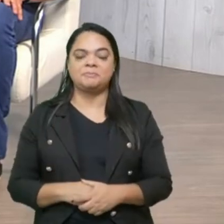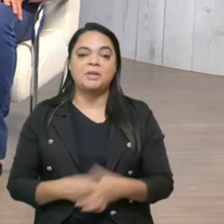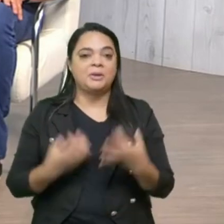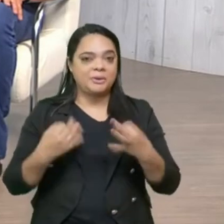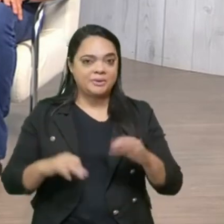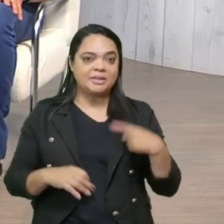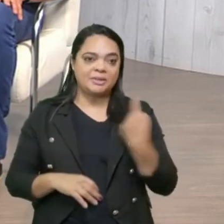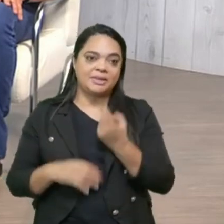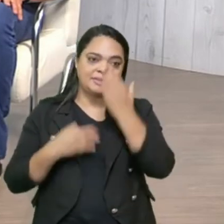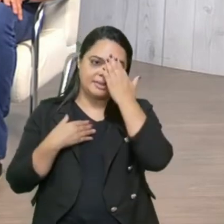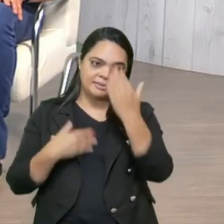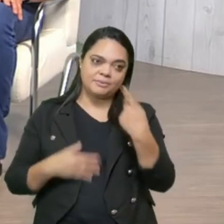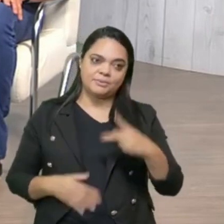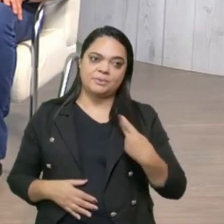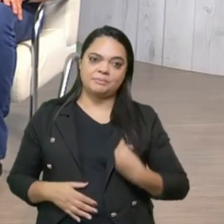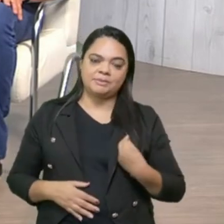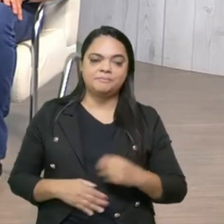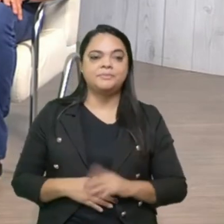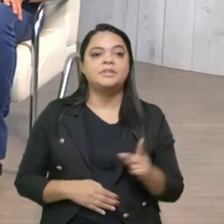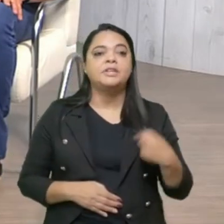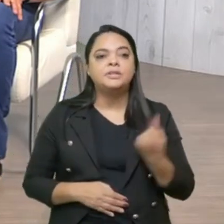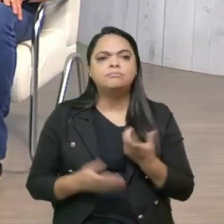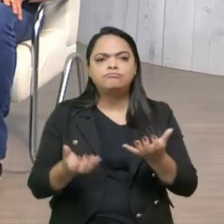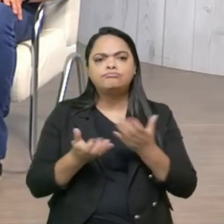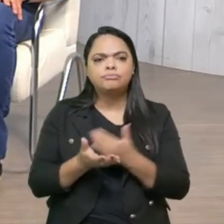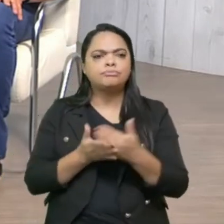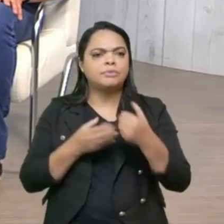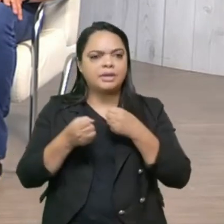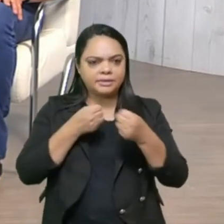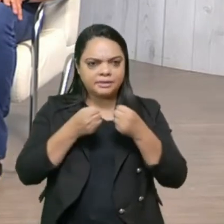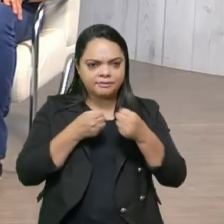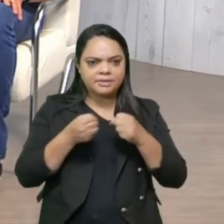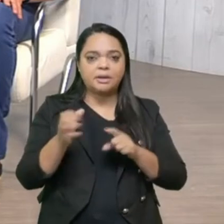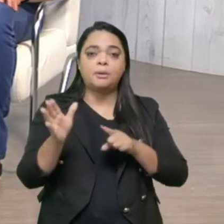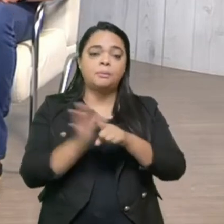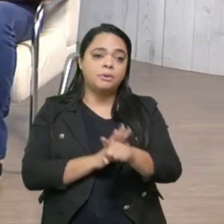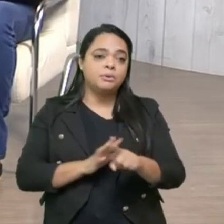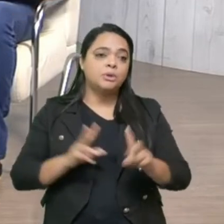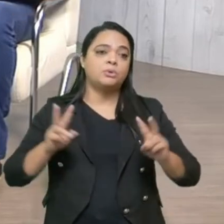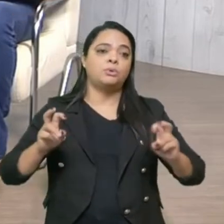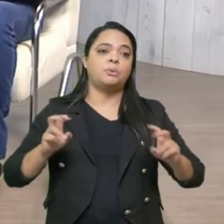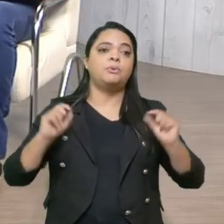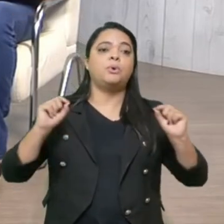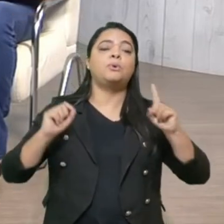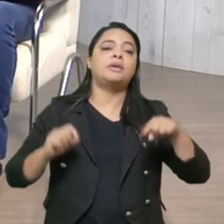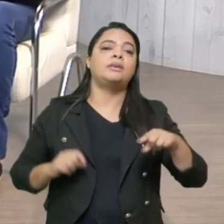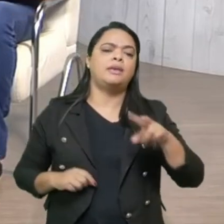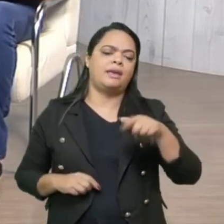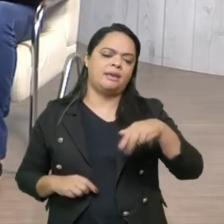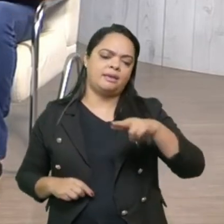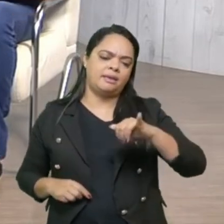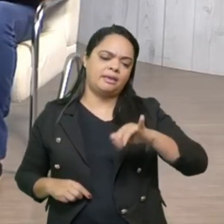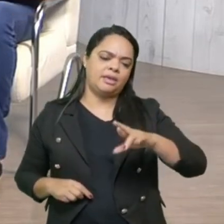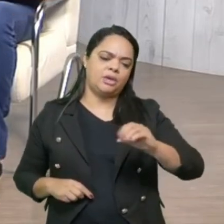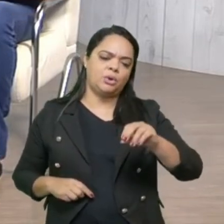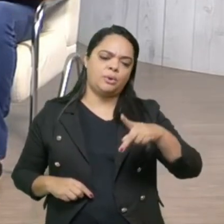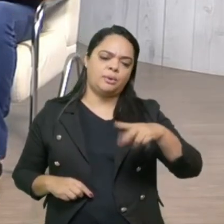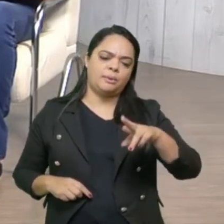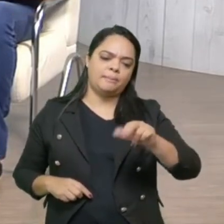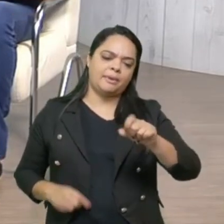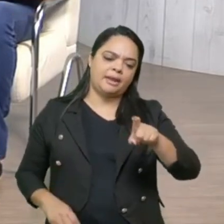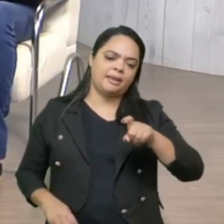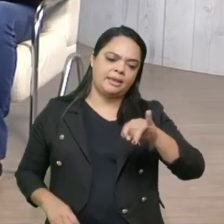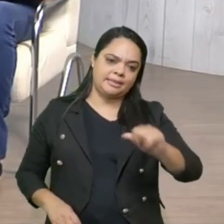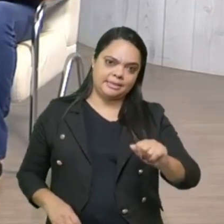gente que agradece a sua presença. Eu gostaria de iniciar nossa entrevista te perguntando justamente o que é a quiropraxia, né? É verdade que ela é